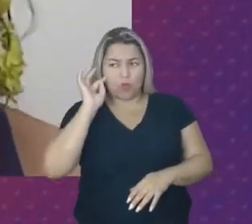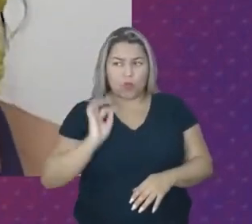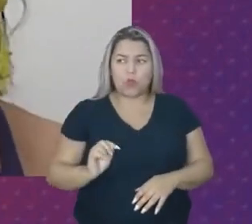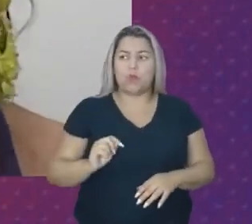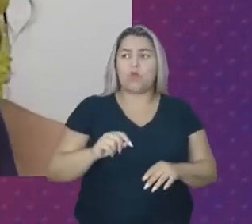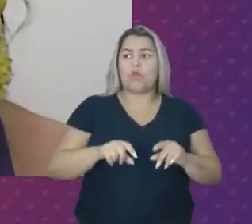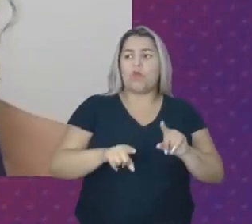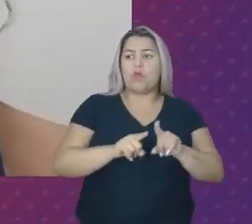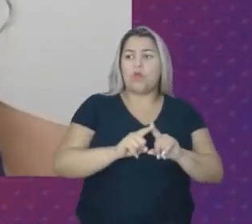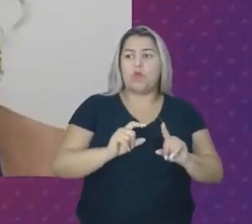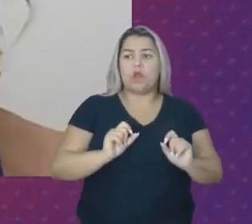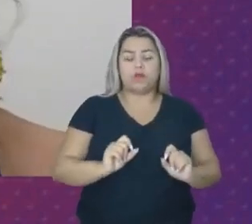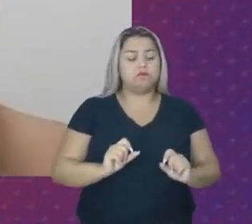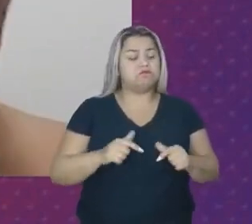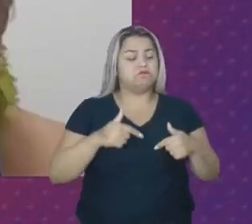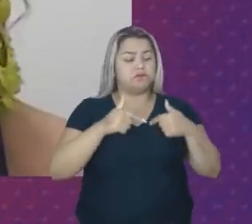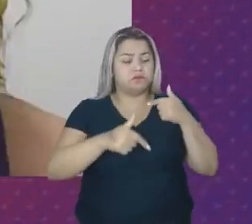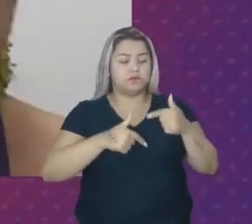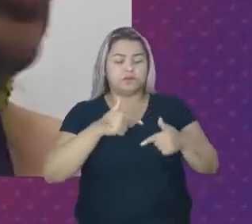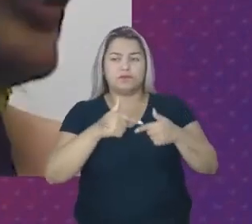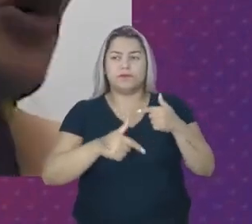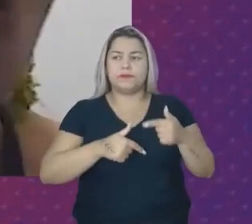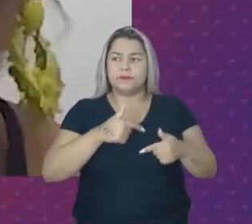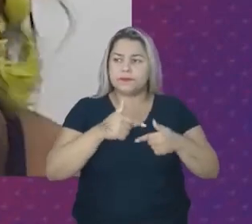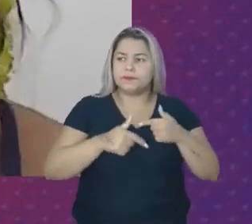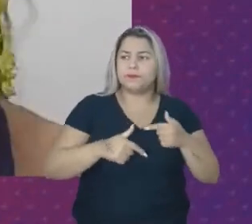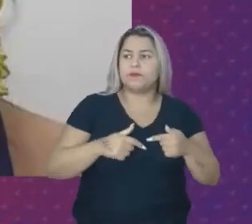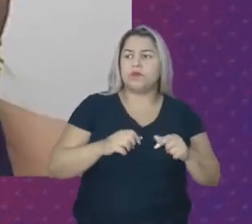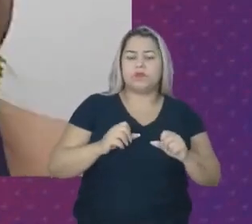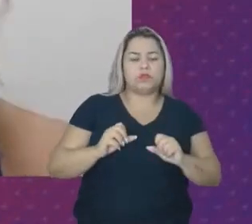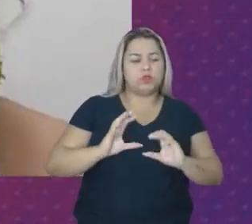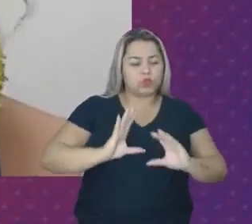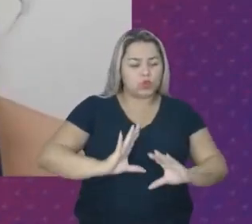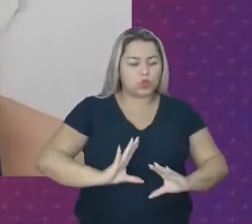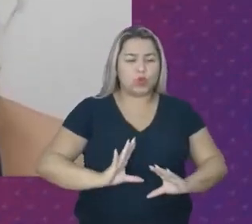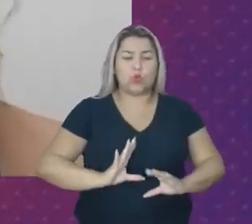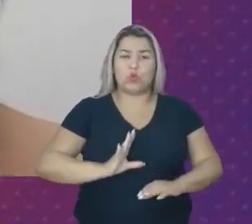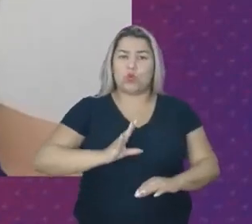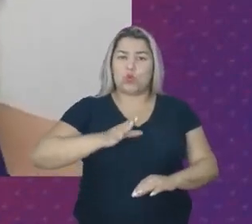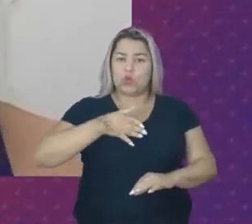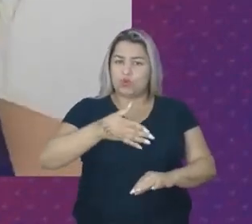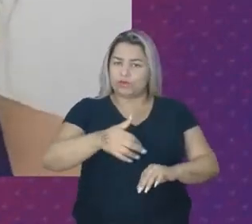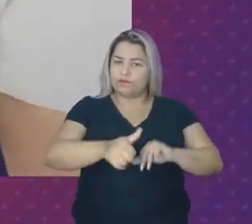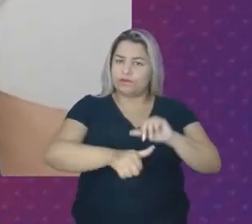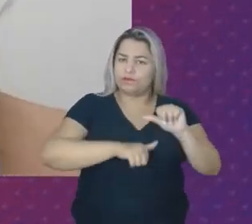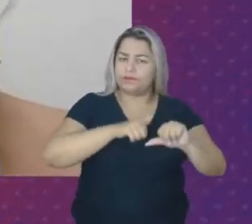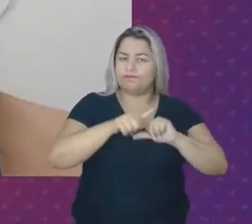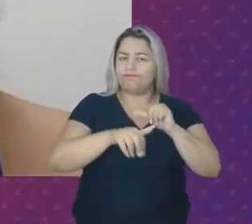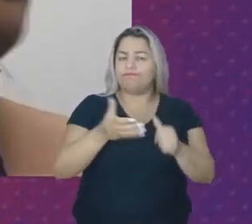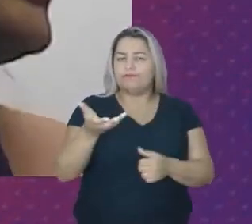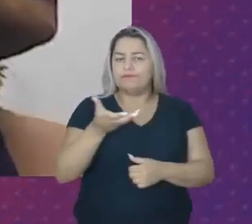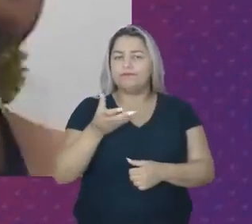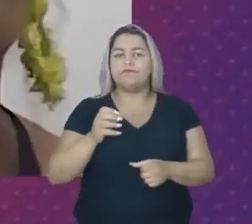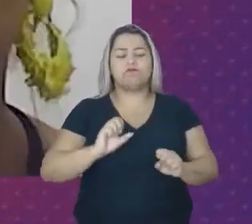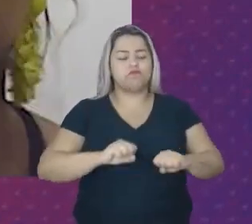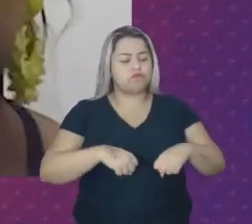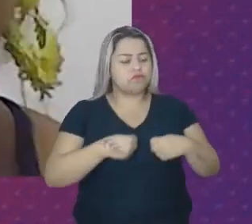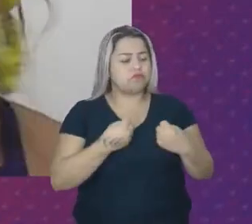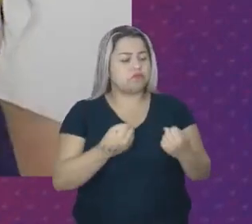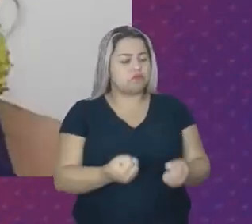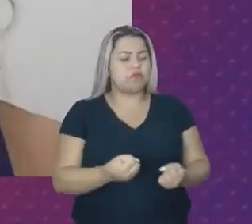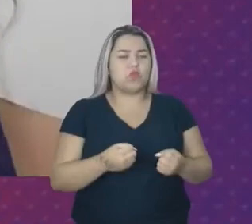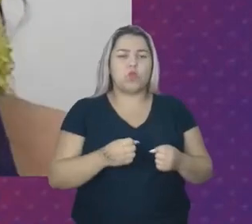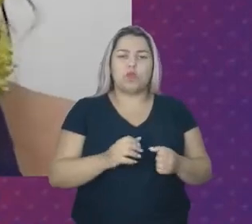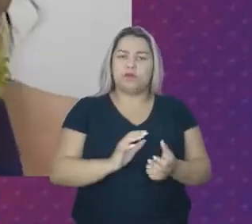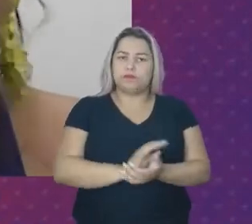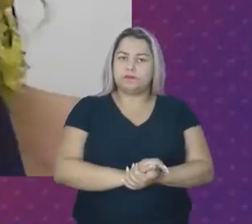causa. É aquela pessoa que tem sangue nos olhos, tem coragem, que quer mudar o mundo, que é esforçada, que é